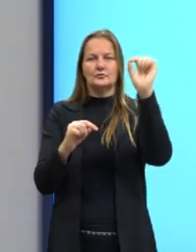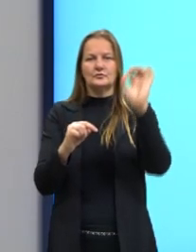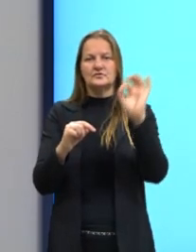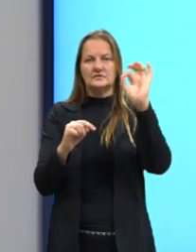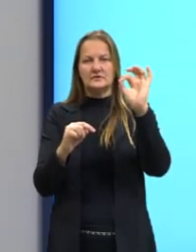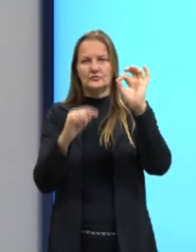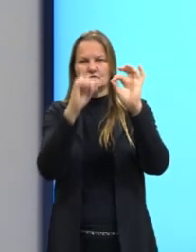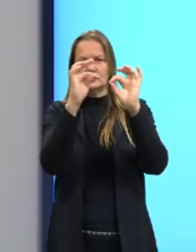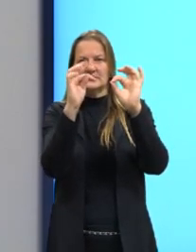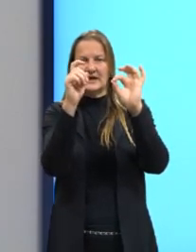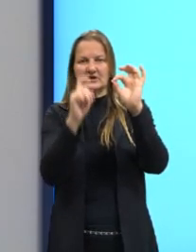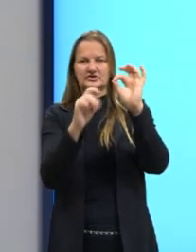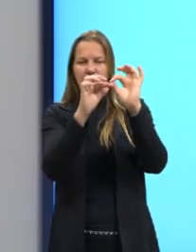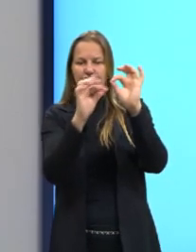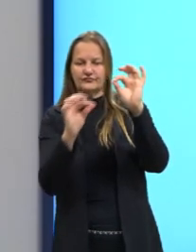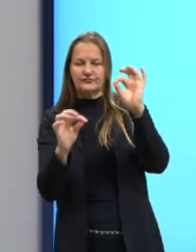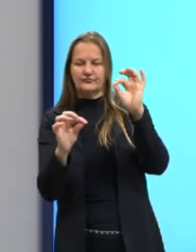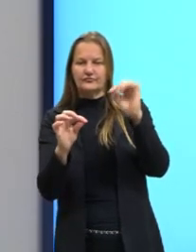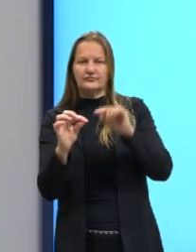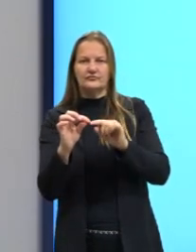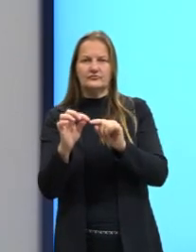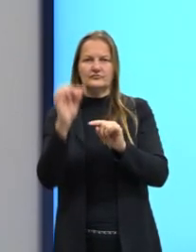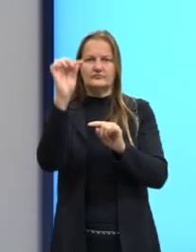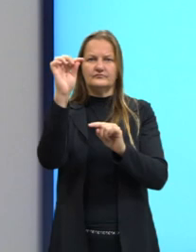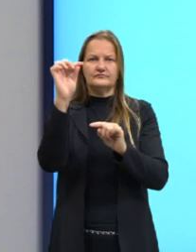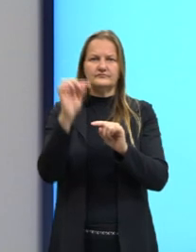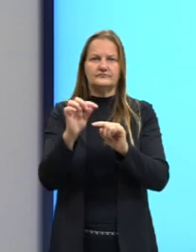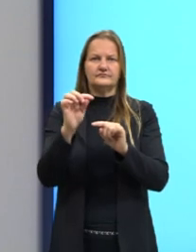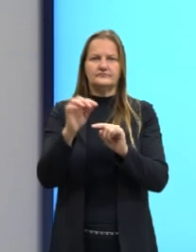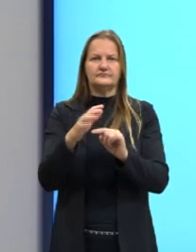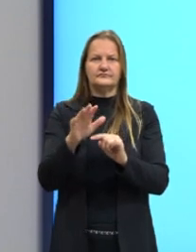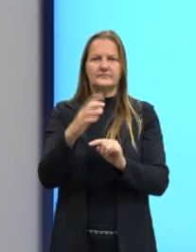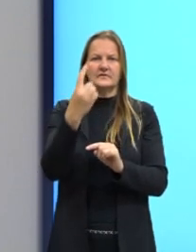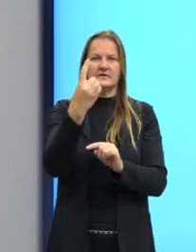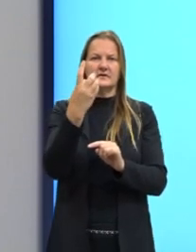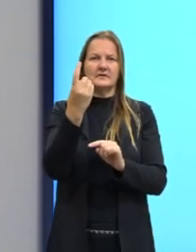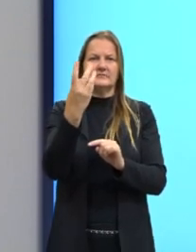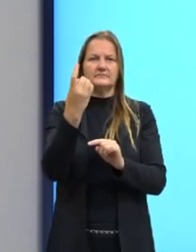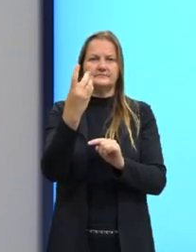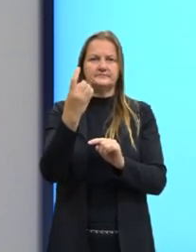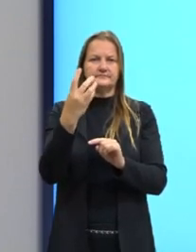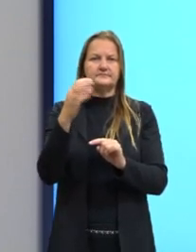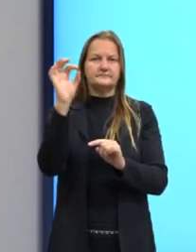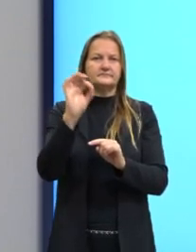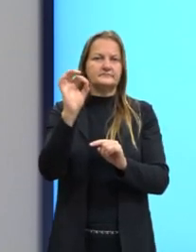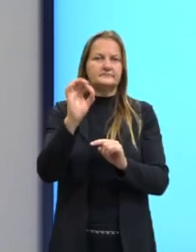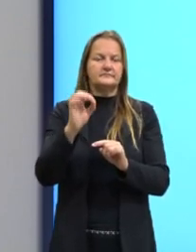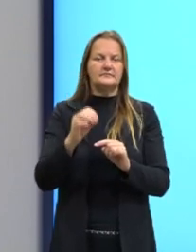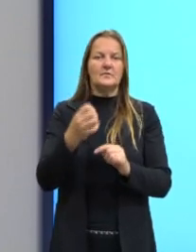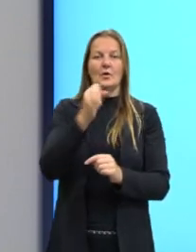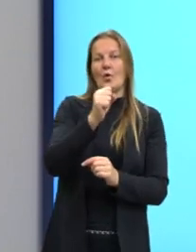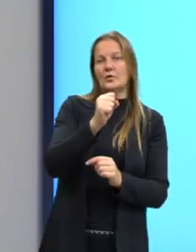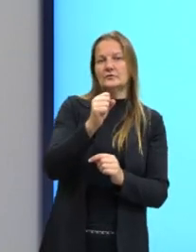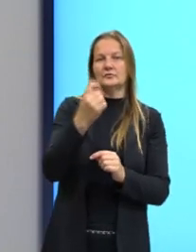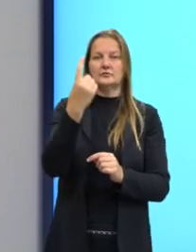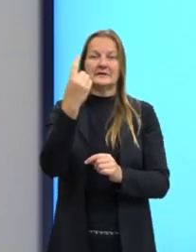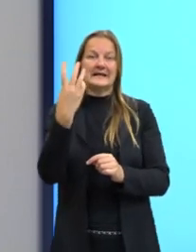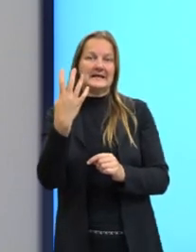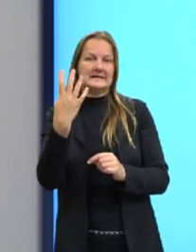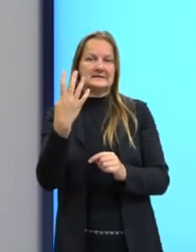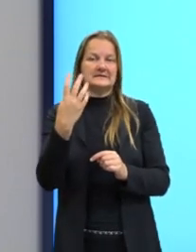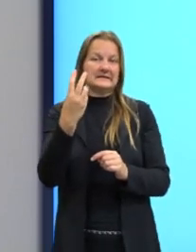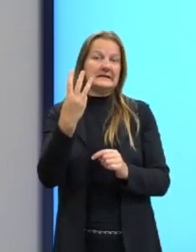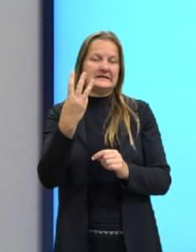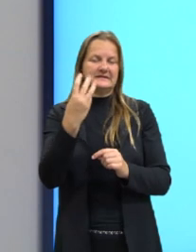seria uma taxa inferior então a esses aproximadamente treze por cento de 95 então a taxa do ano de